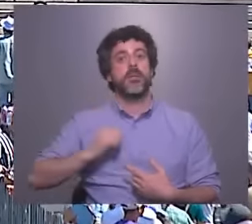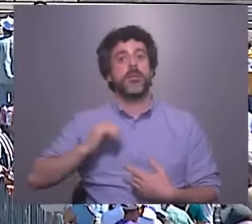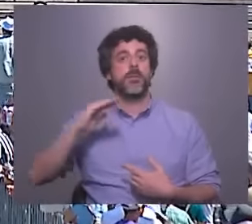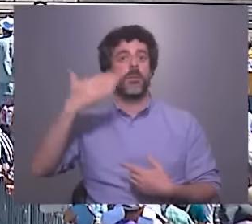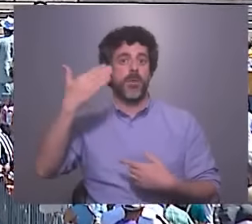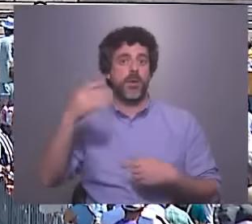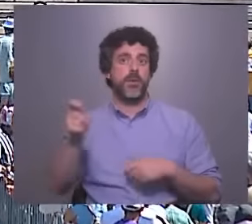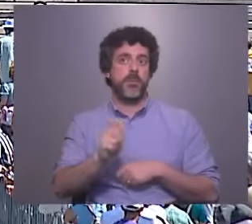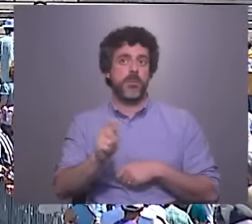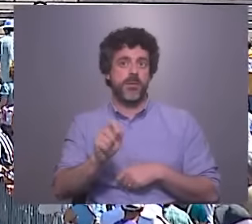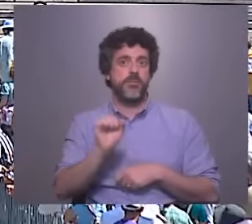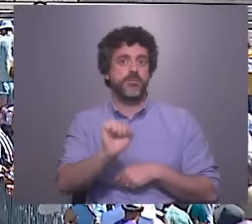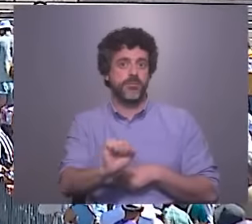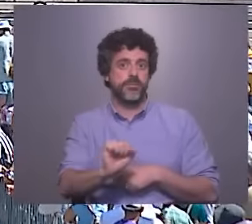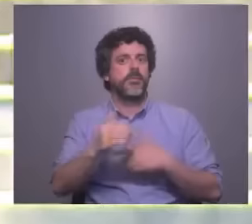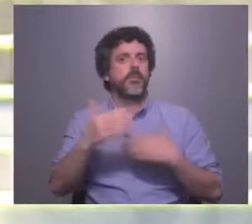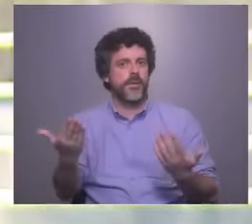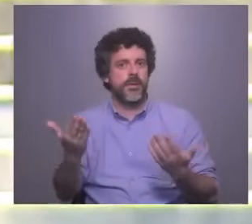Irmãos peregrinos,